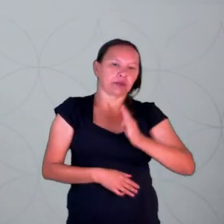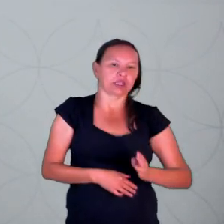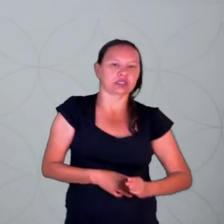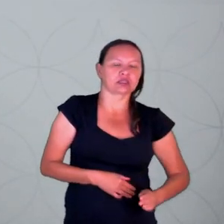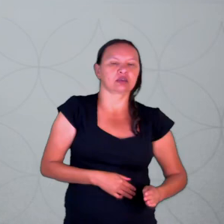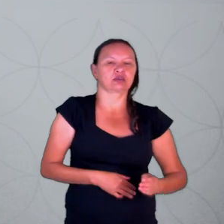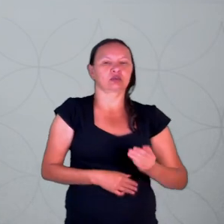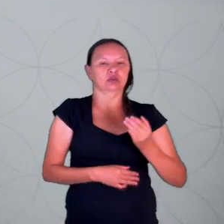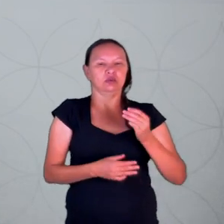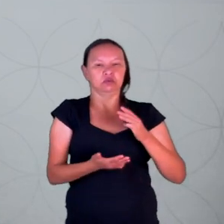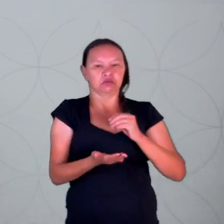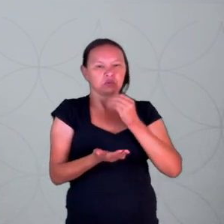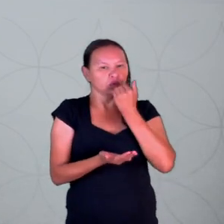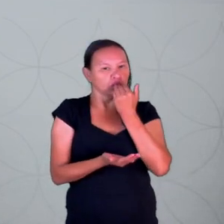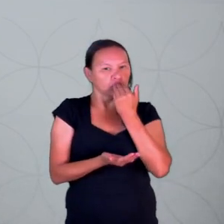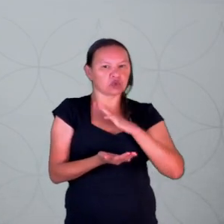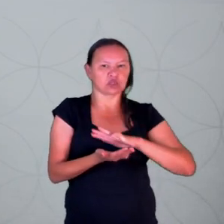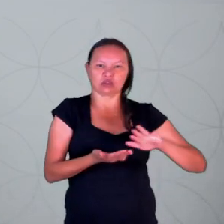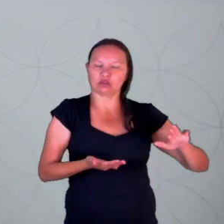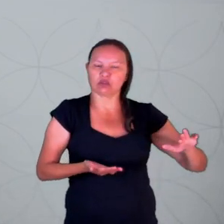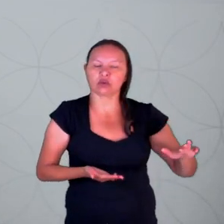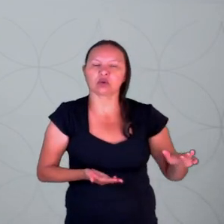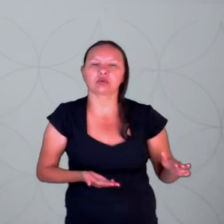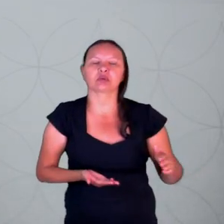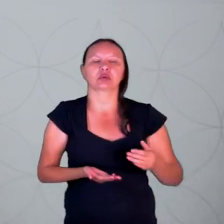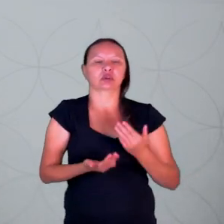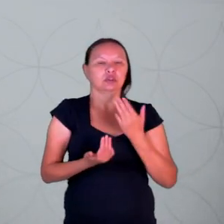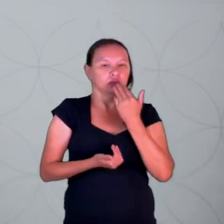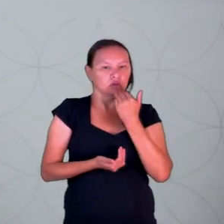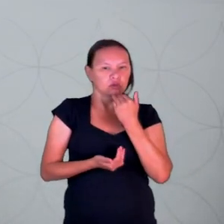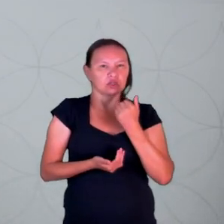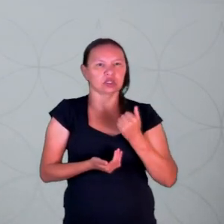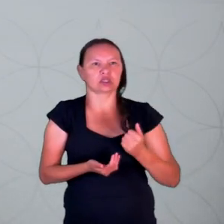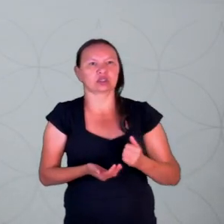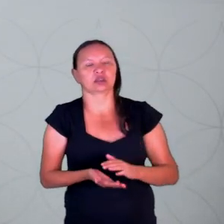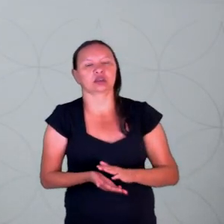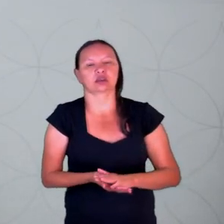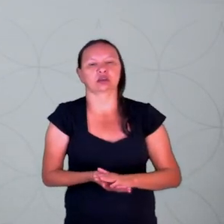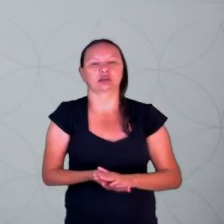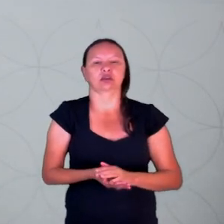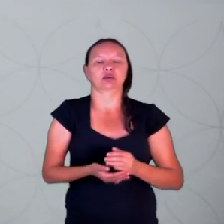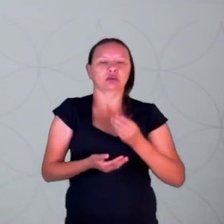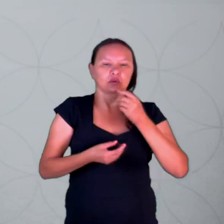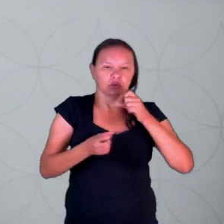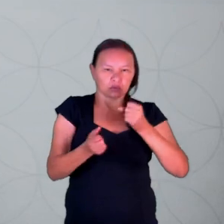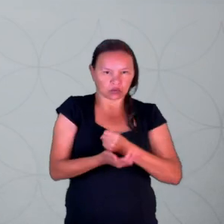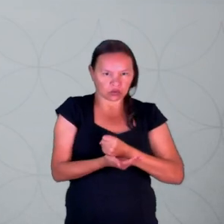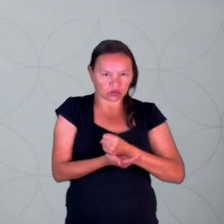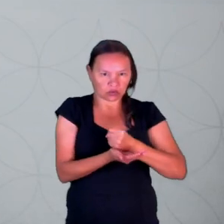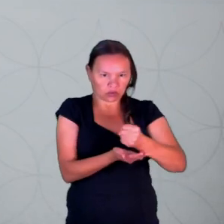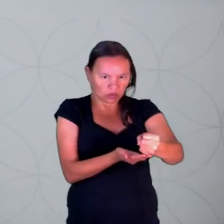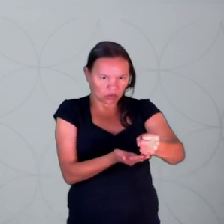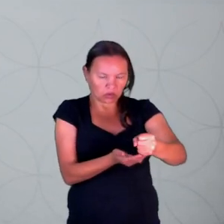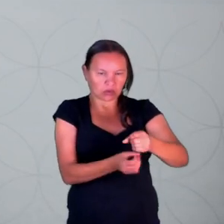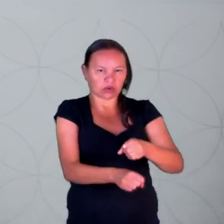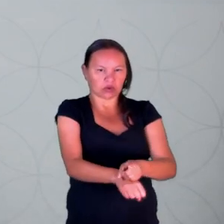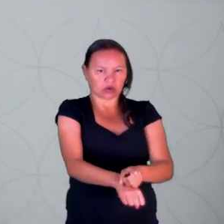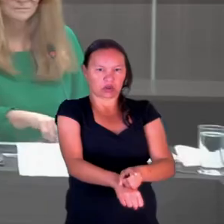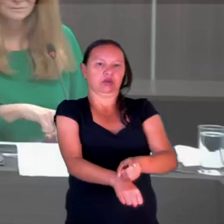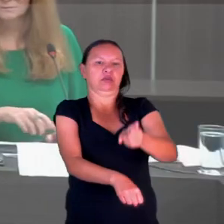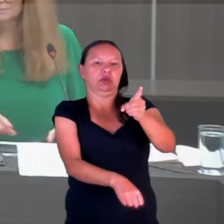do Conselho Nacional de segurança alimentar e nutricional concea com a palavra a d